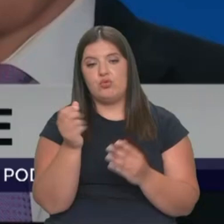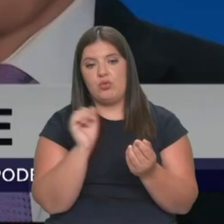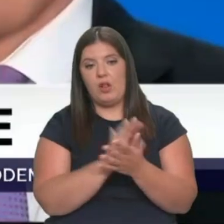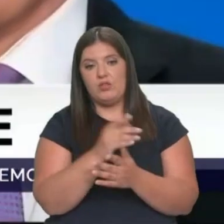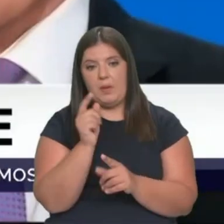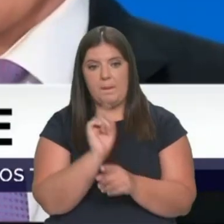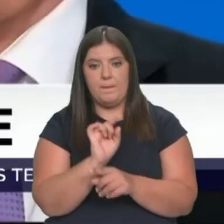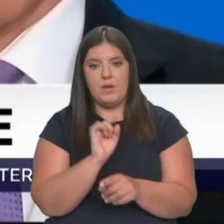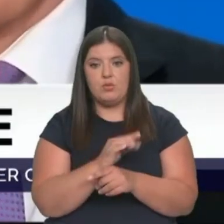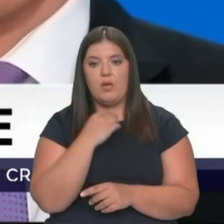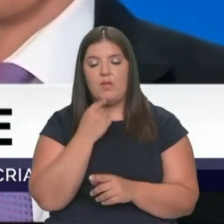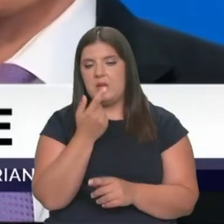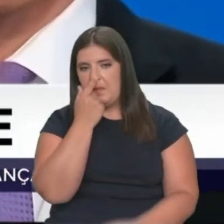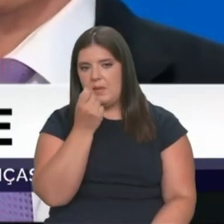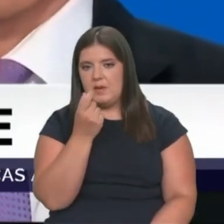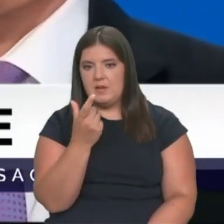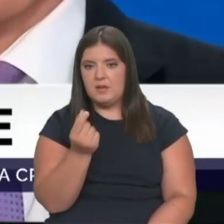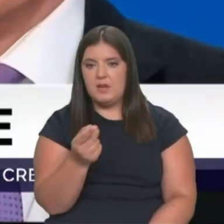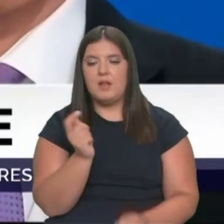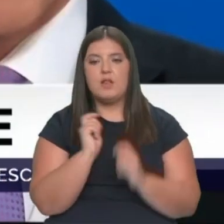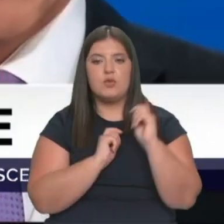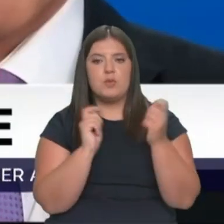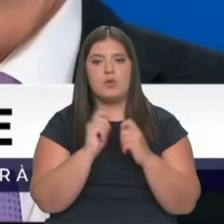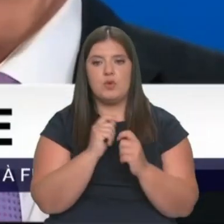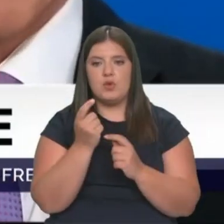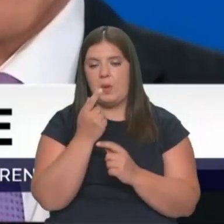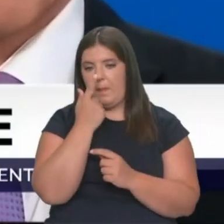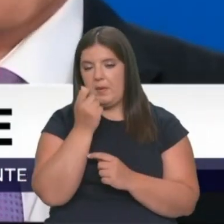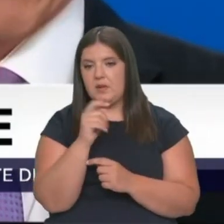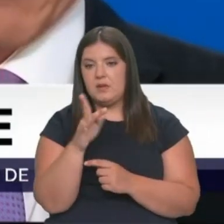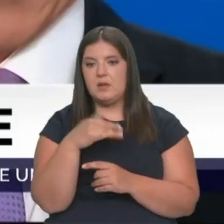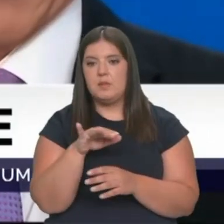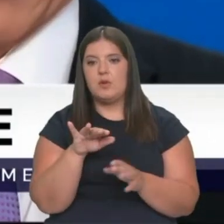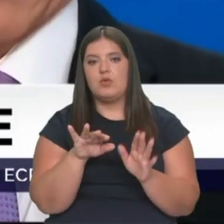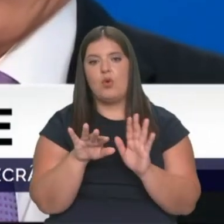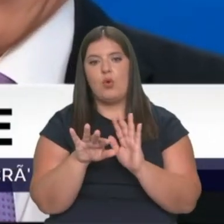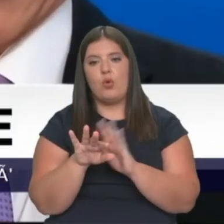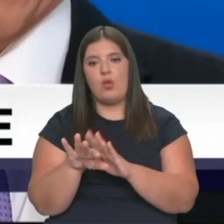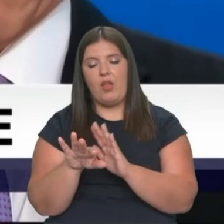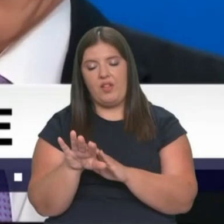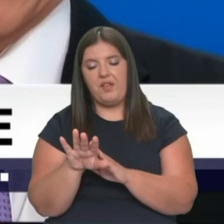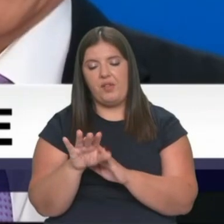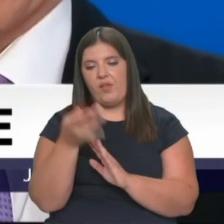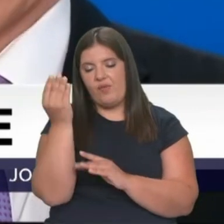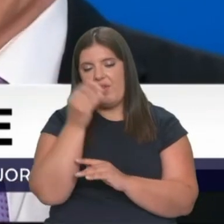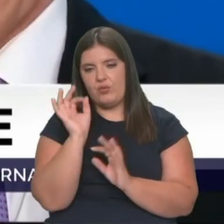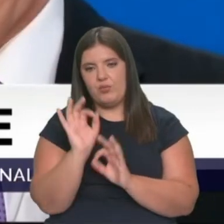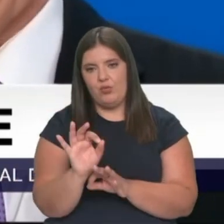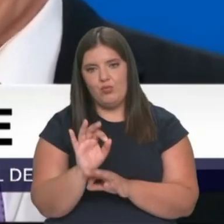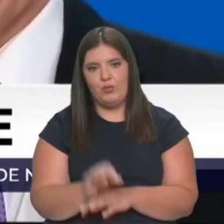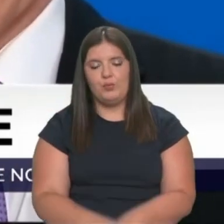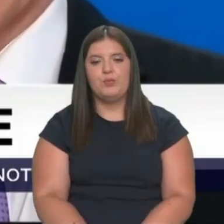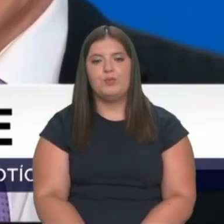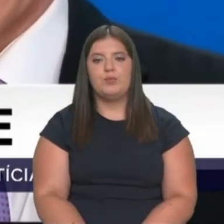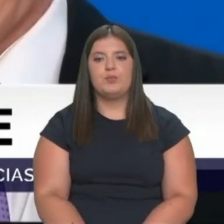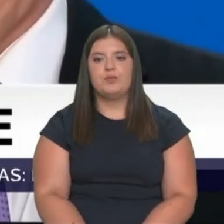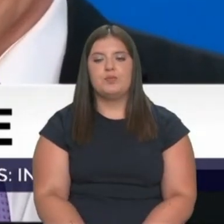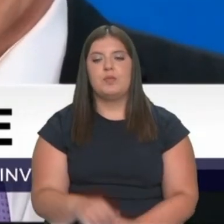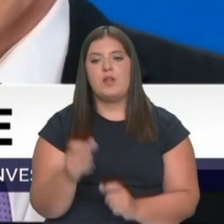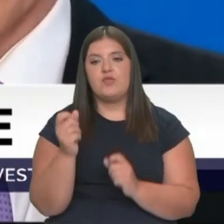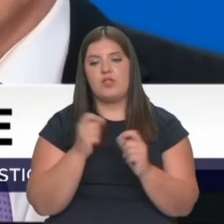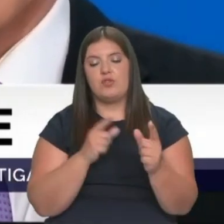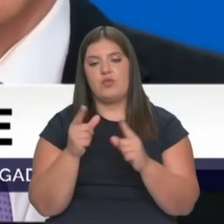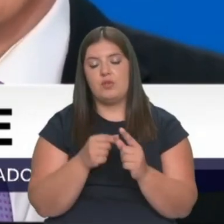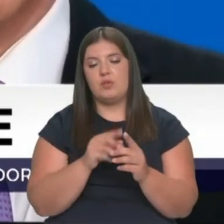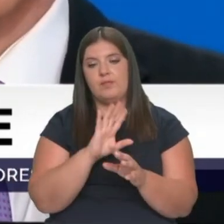jornalista. A voz é idêntica, as expressões são idênticas, mas o do lado direito é mesmo fake, é mesmo falso. Eis que a astronomia